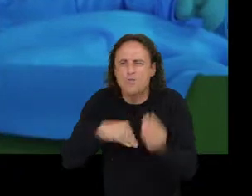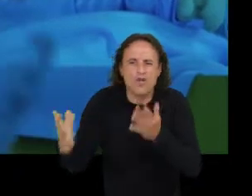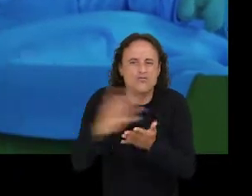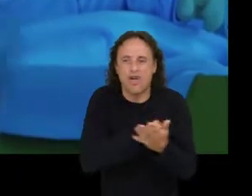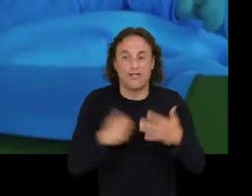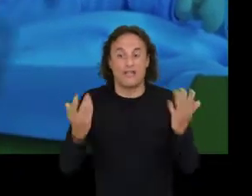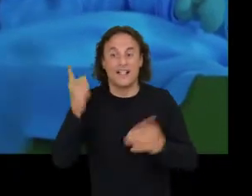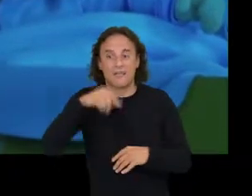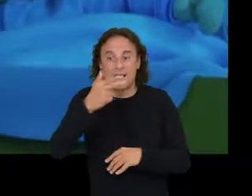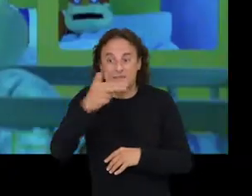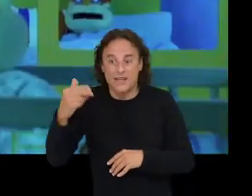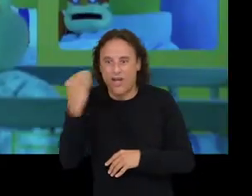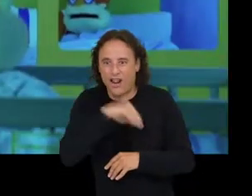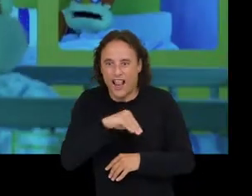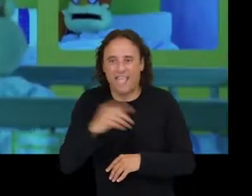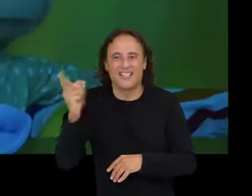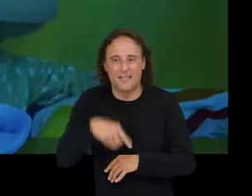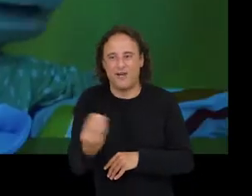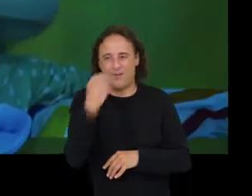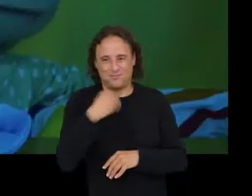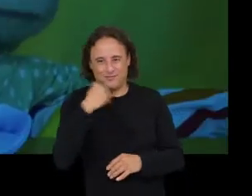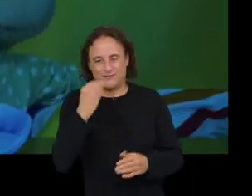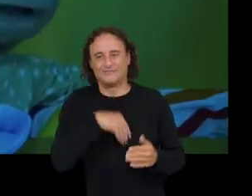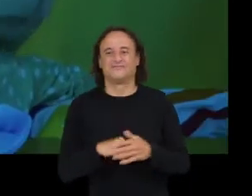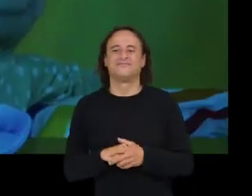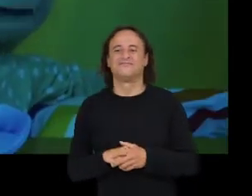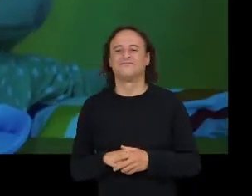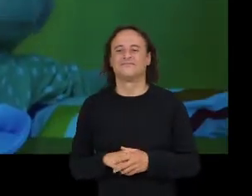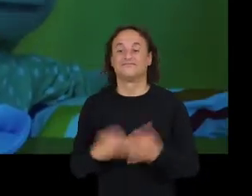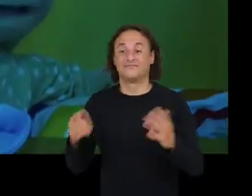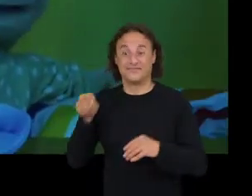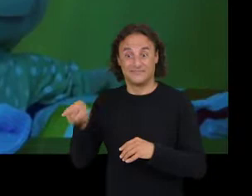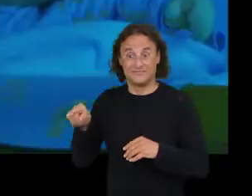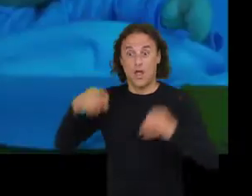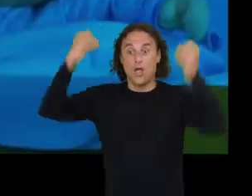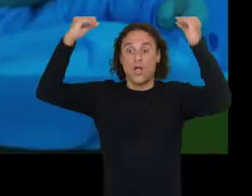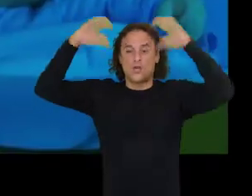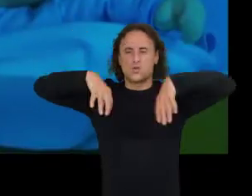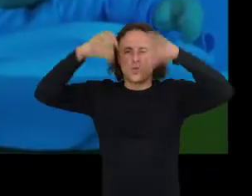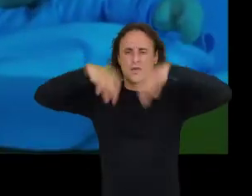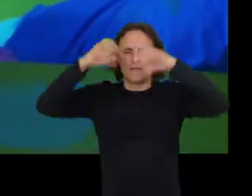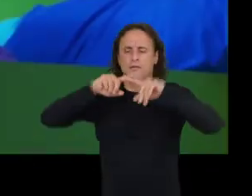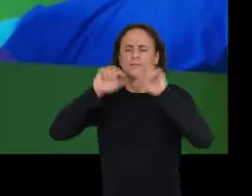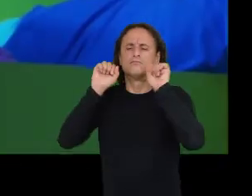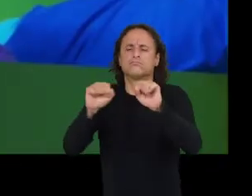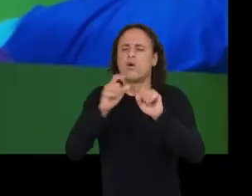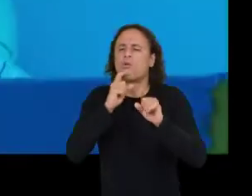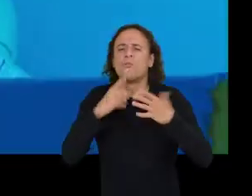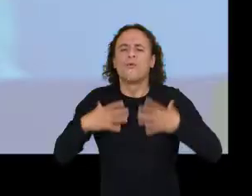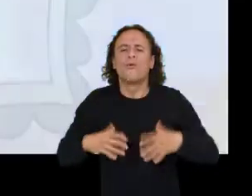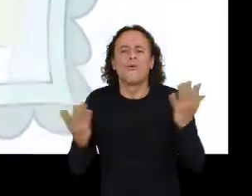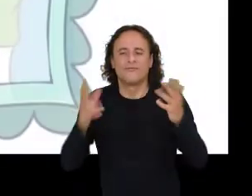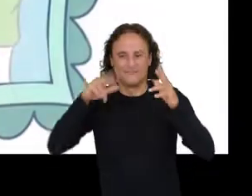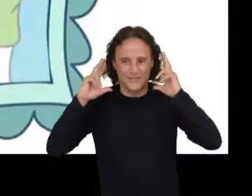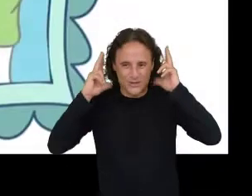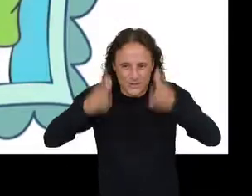Incluso peixe conxelado. Que sabedes que temprano mollarse? Sí, un chubasqueiro.